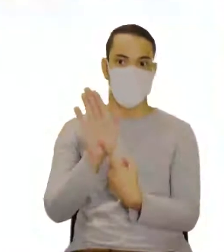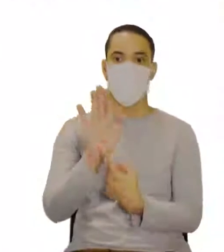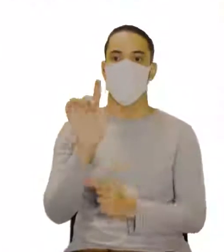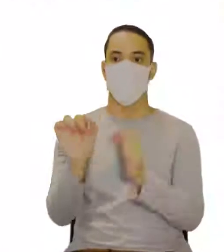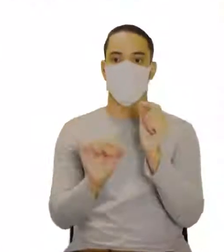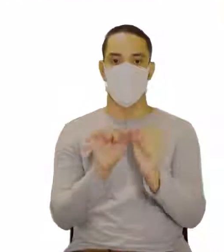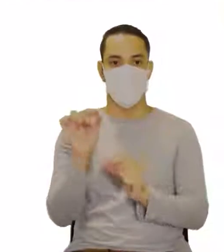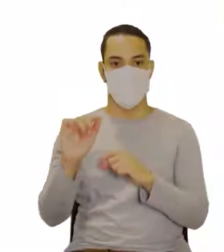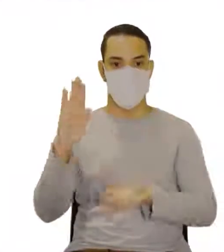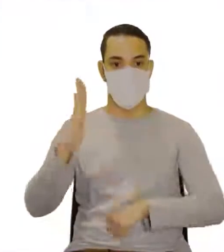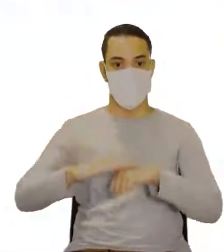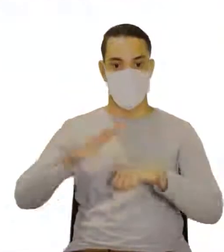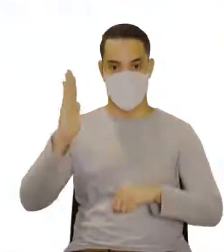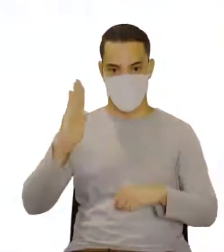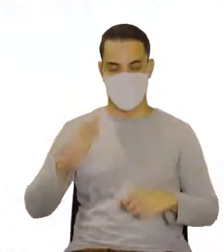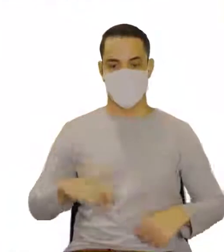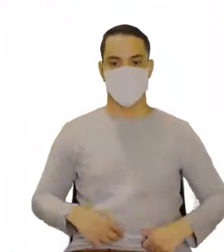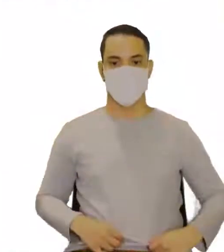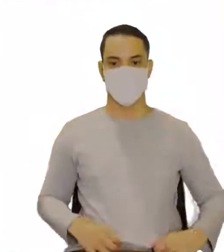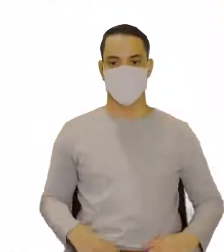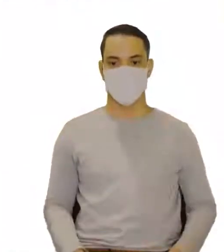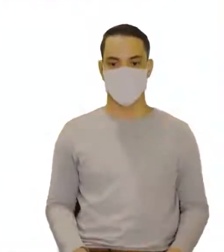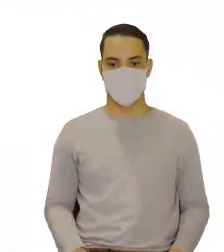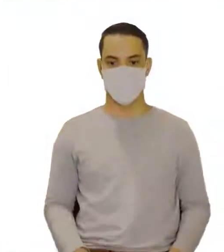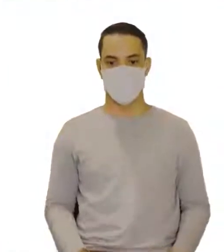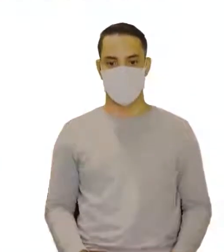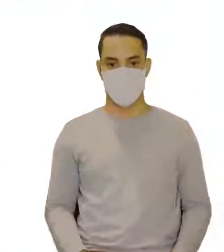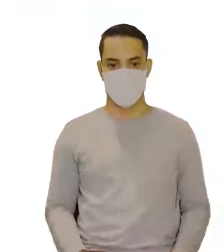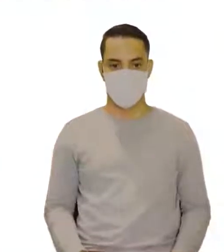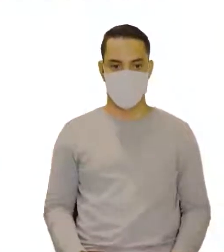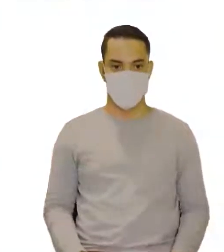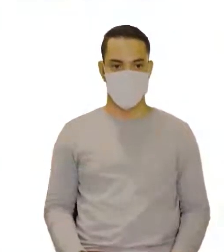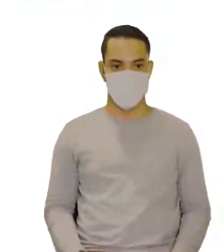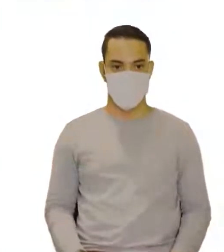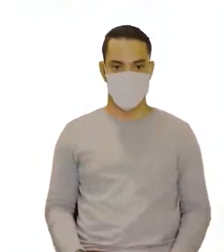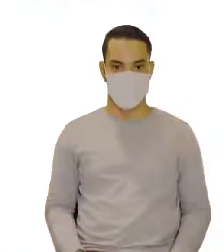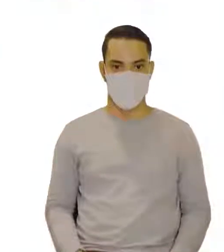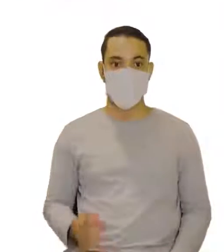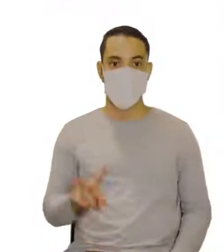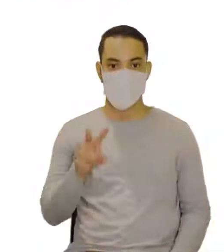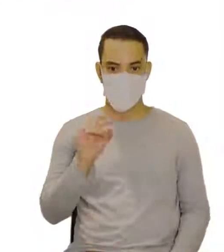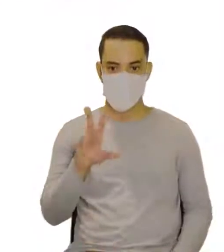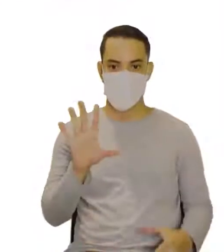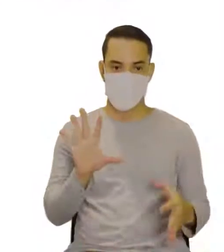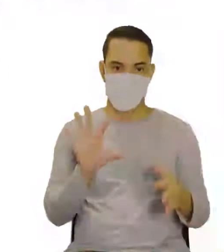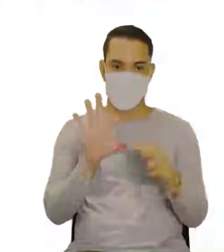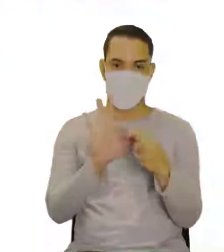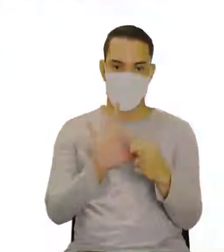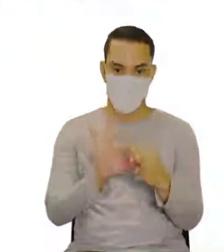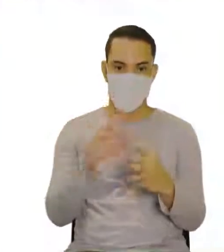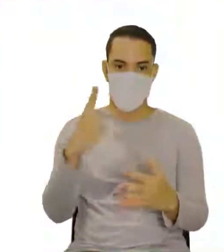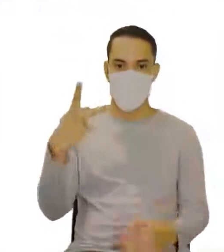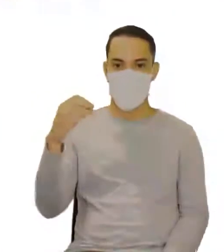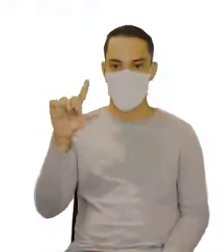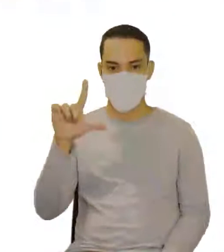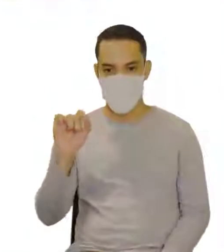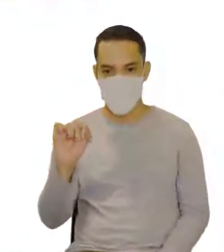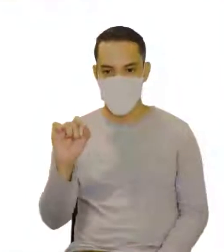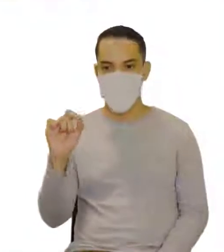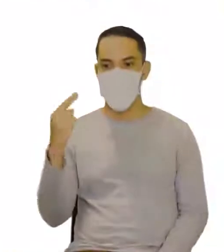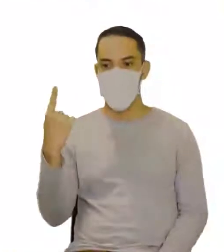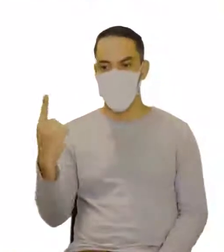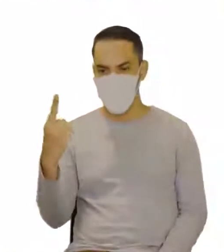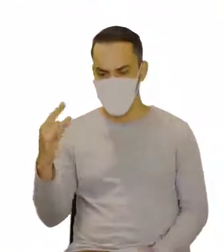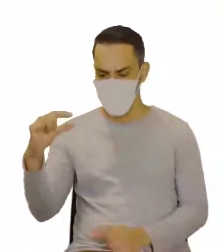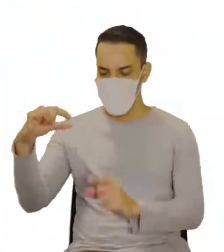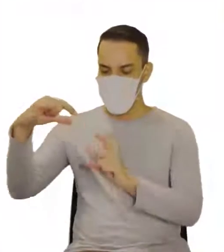quê? Maior, pessoal. Então aqui, ó, vamos ver. Eu vou ligar o polo de uma pilha no polo oposto